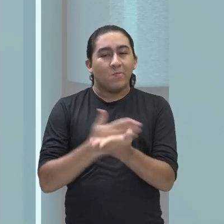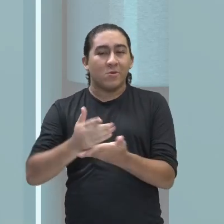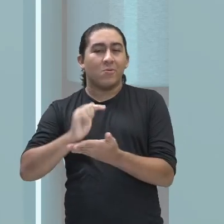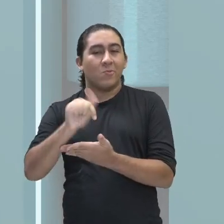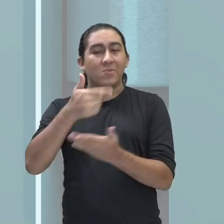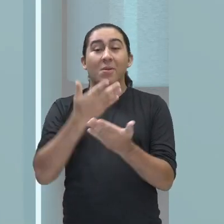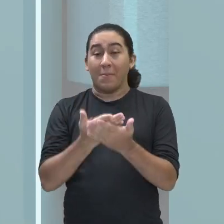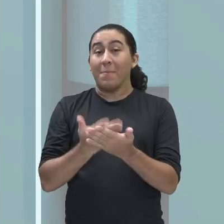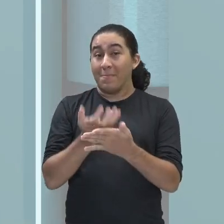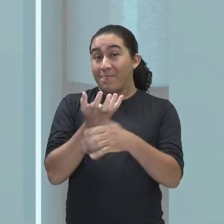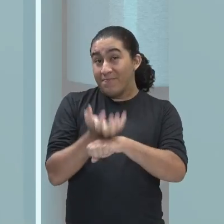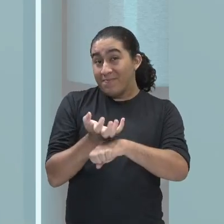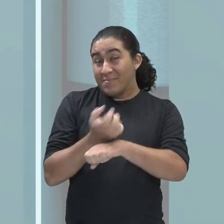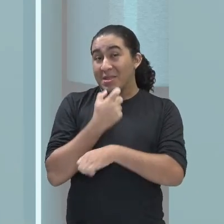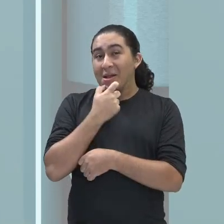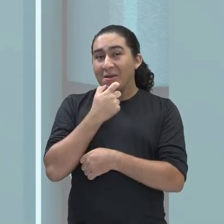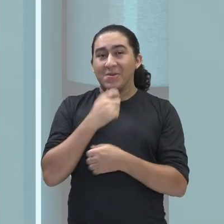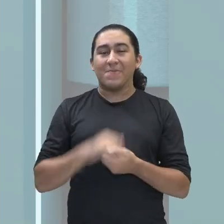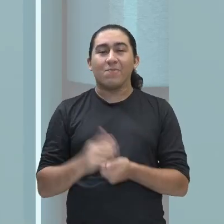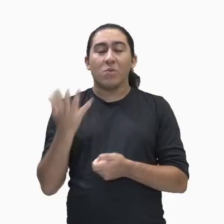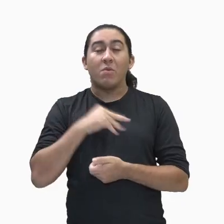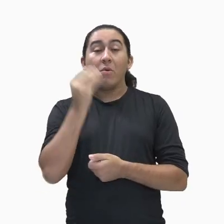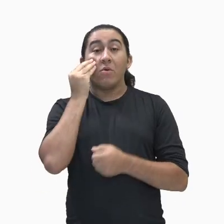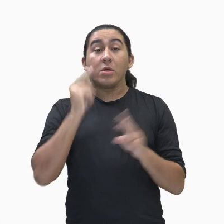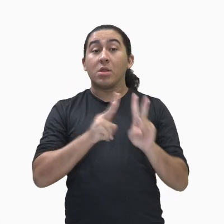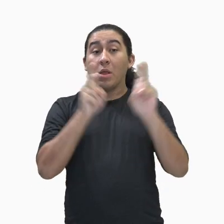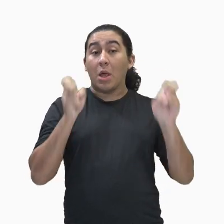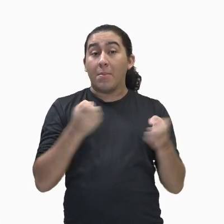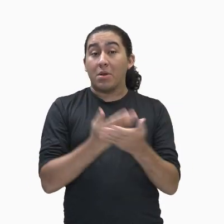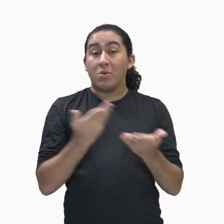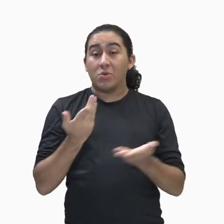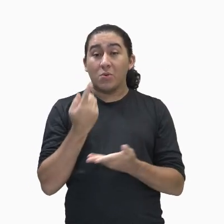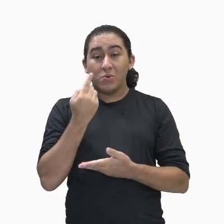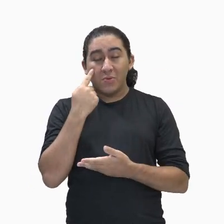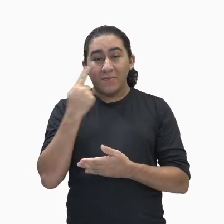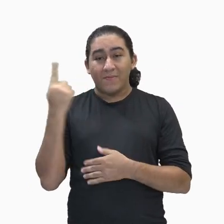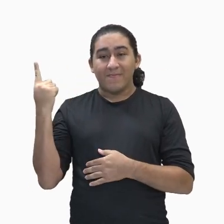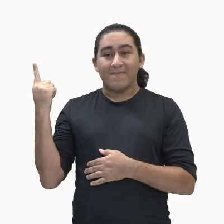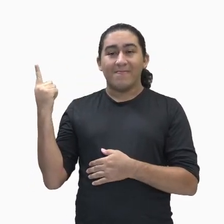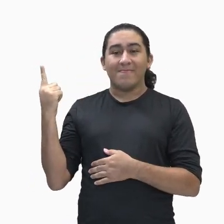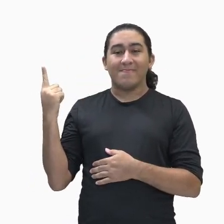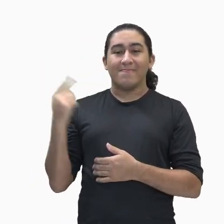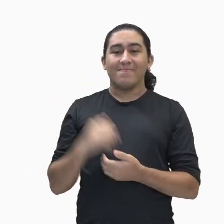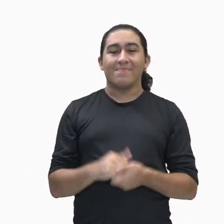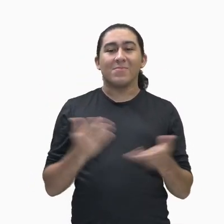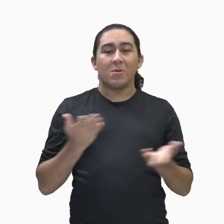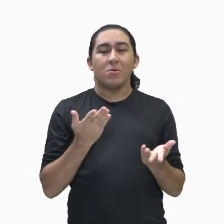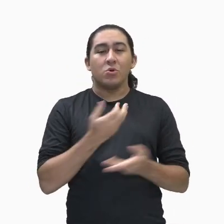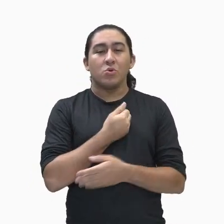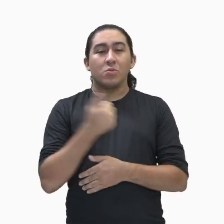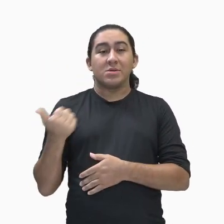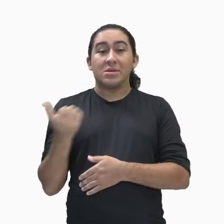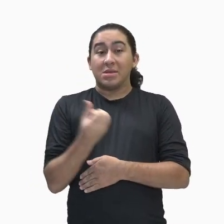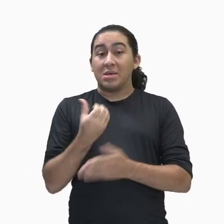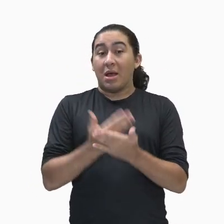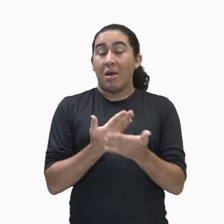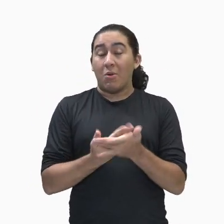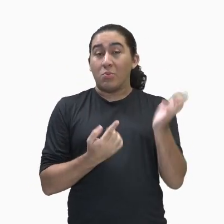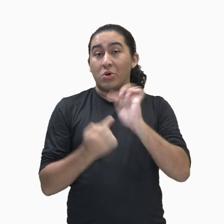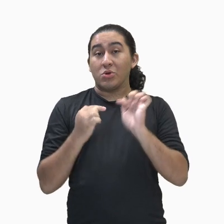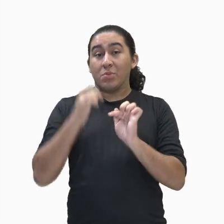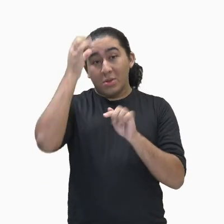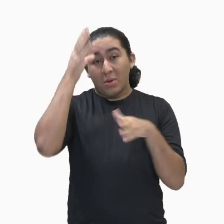English Class. Vamos dar uma conferida no nosso assunto de hoje. Então, hoje, na nossa aula 16, o objeto de